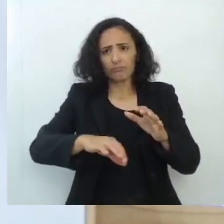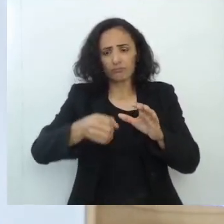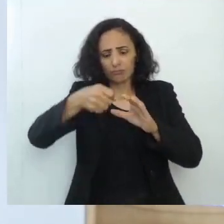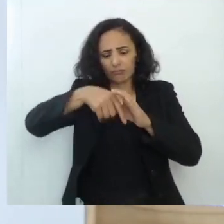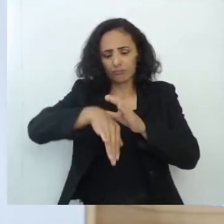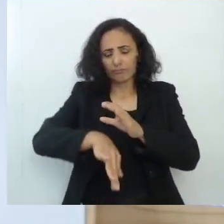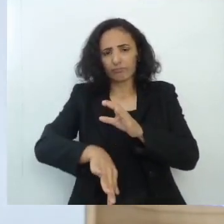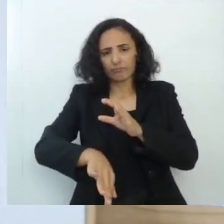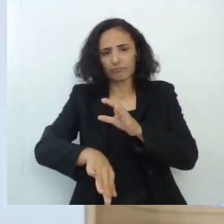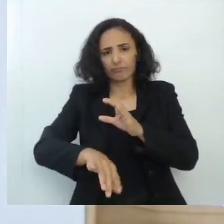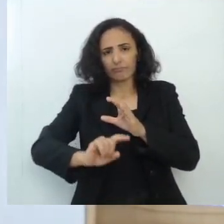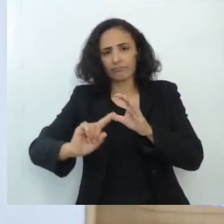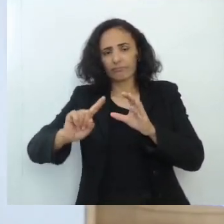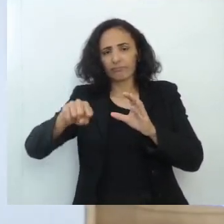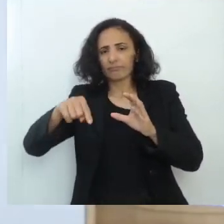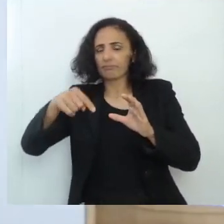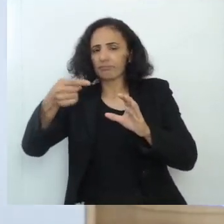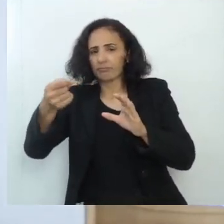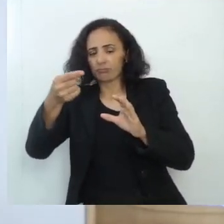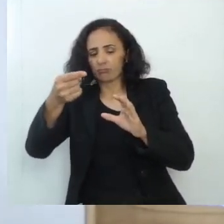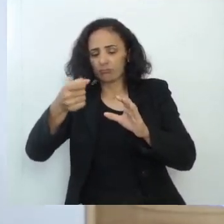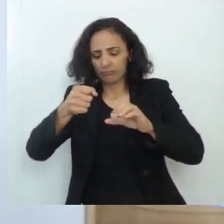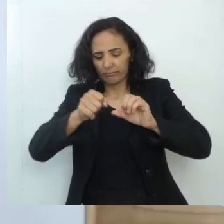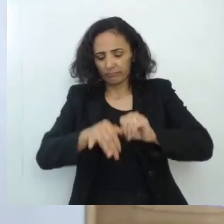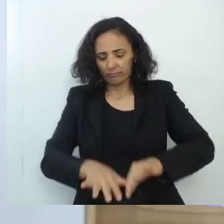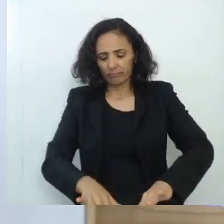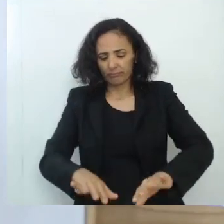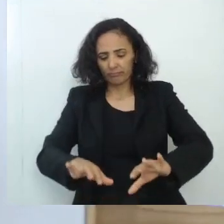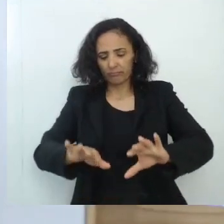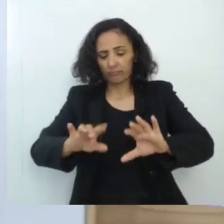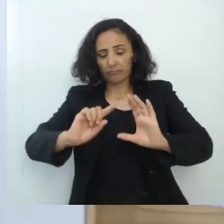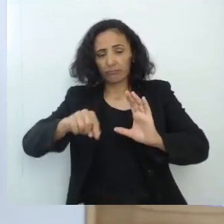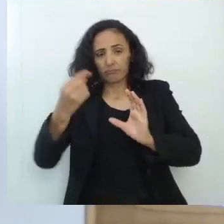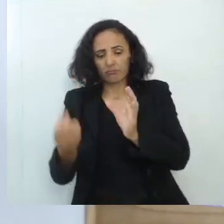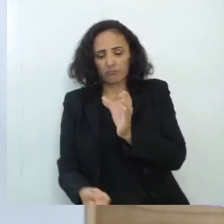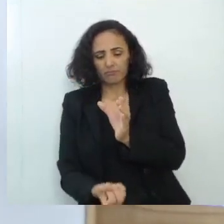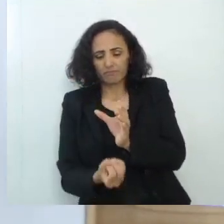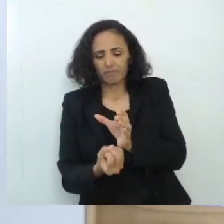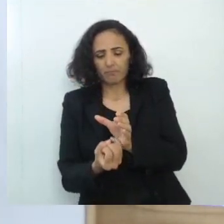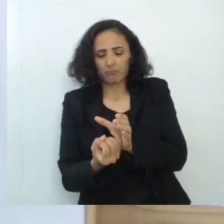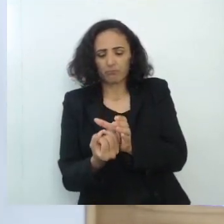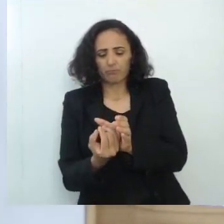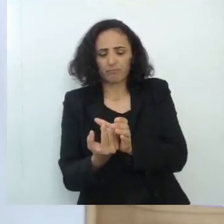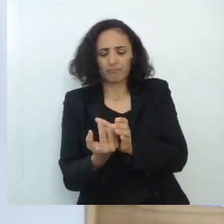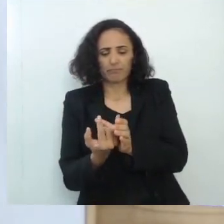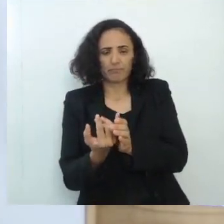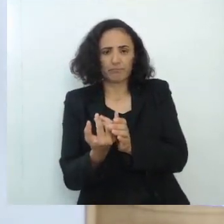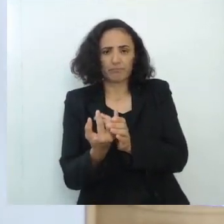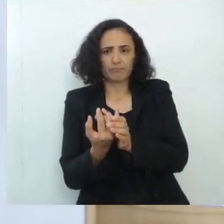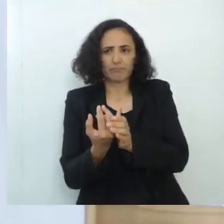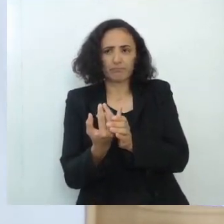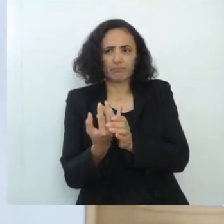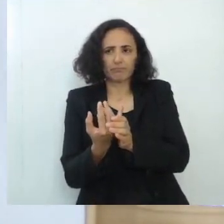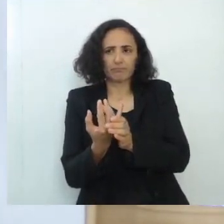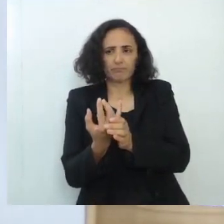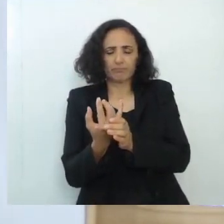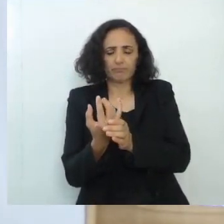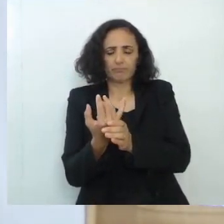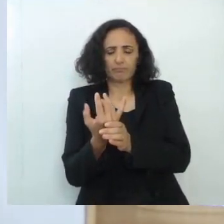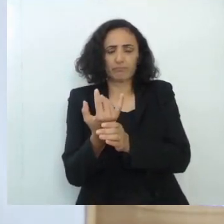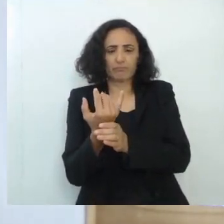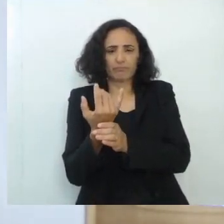germinam. Quando esses esporos eles batem no ambiente, eles germinam. Aí quando eles germinam, presta atenção, aí quando eles